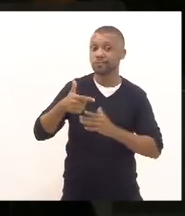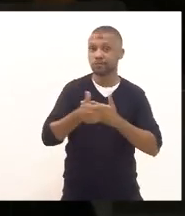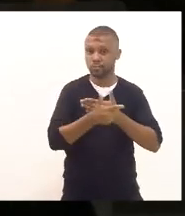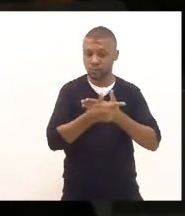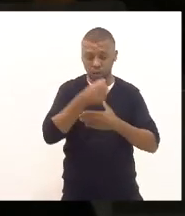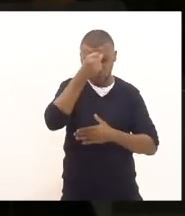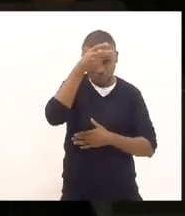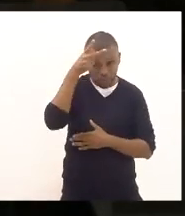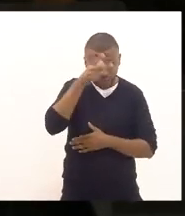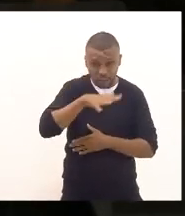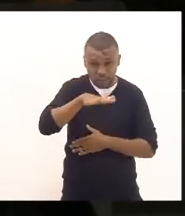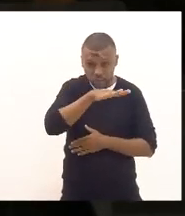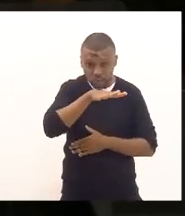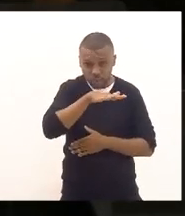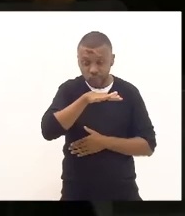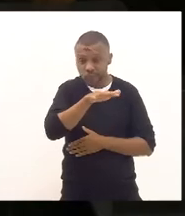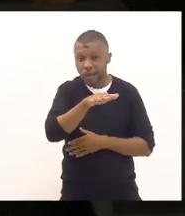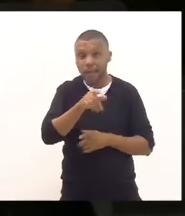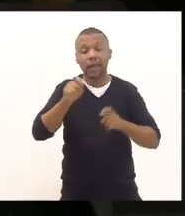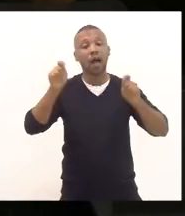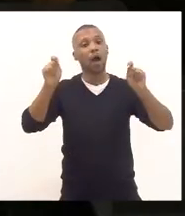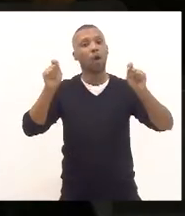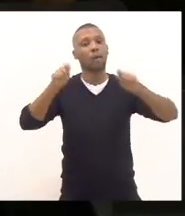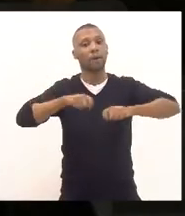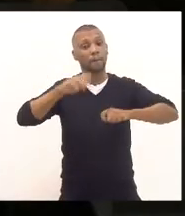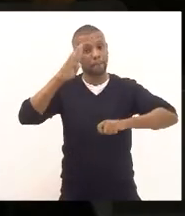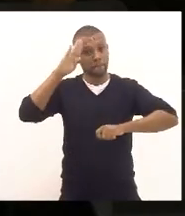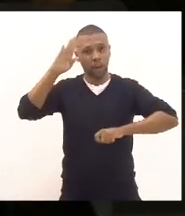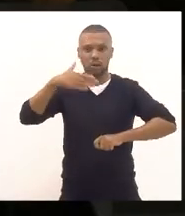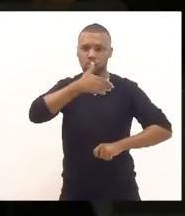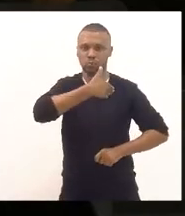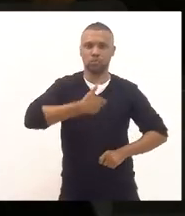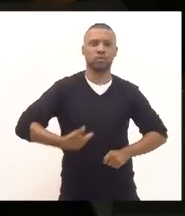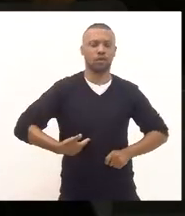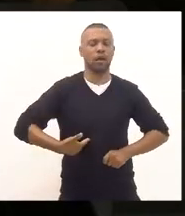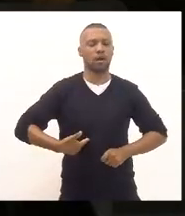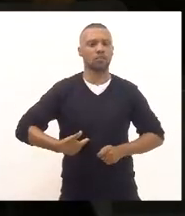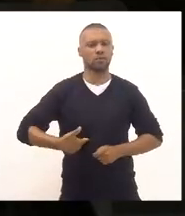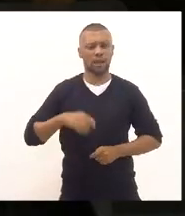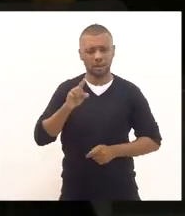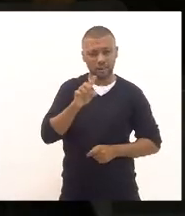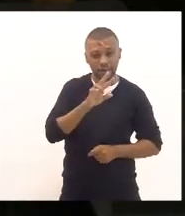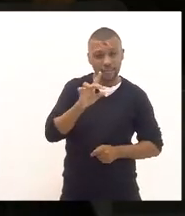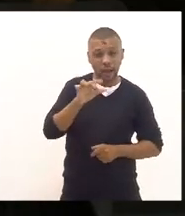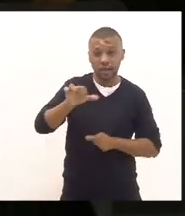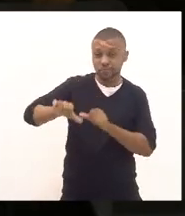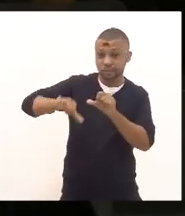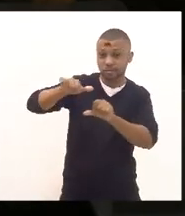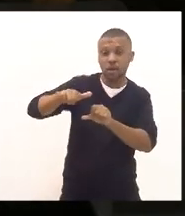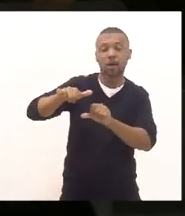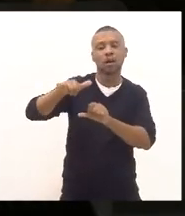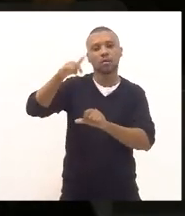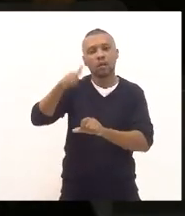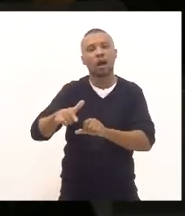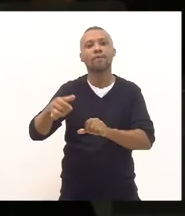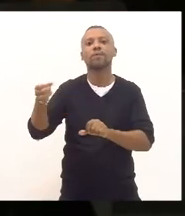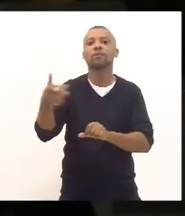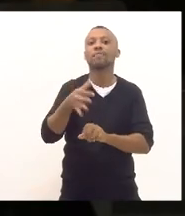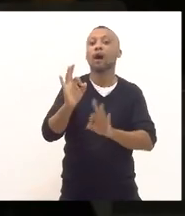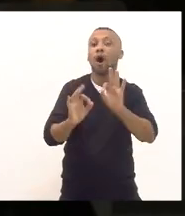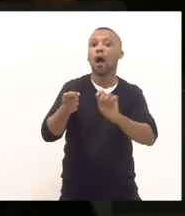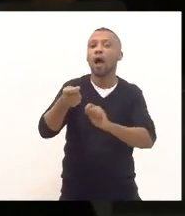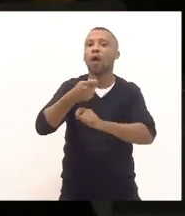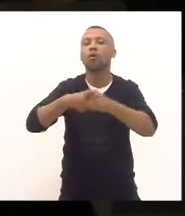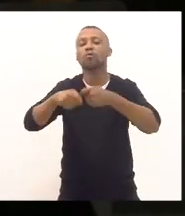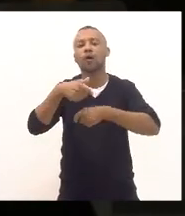Municipal é essa competência maior do estado é isso que vai restabelecer uma nova